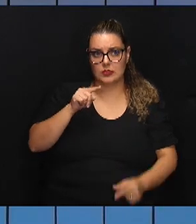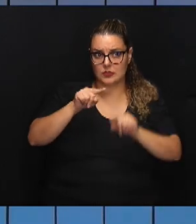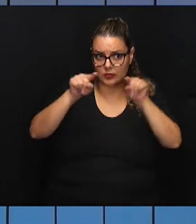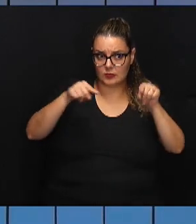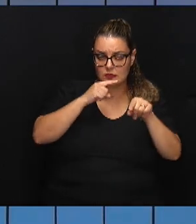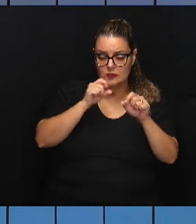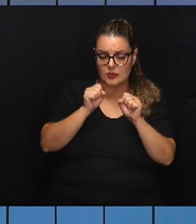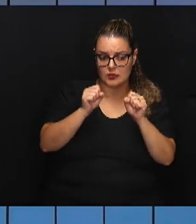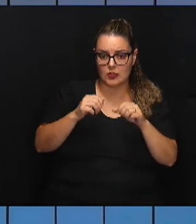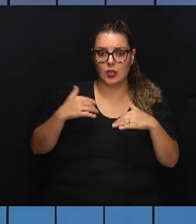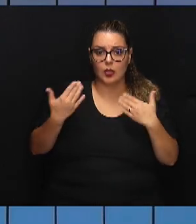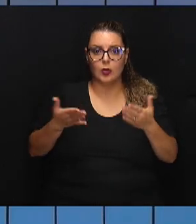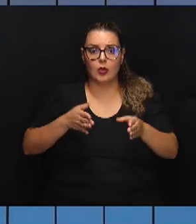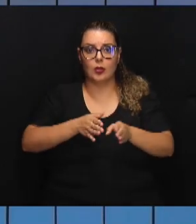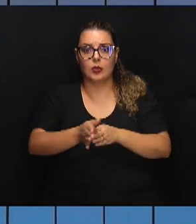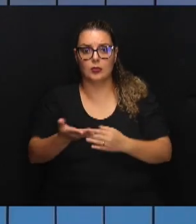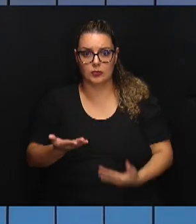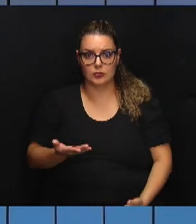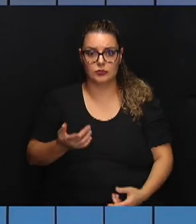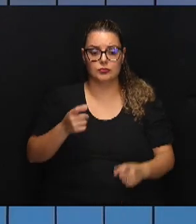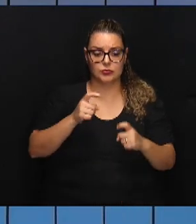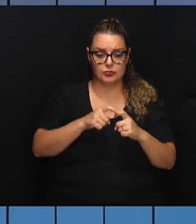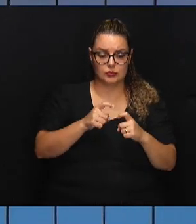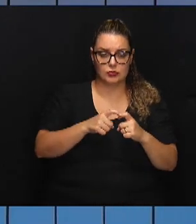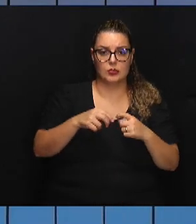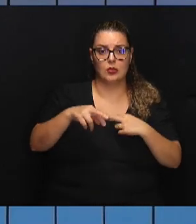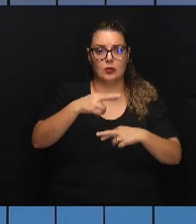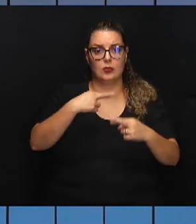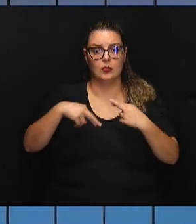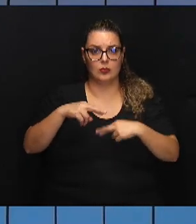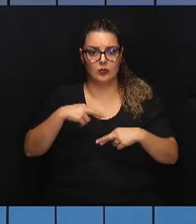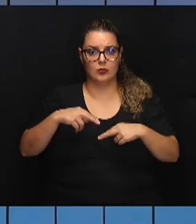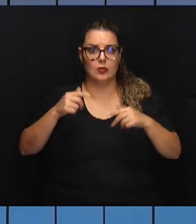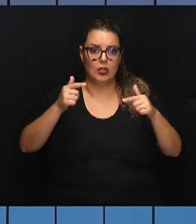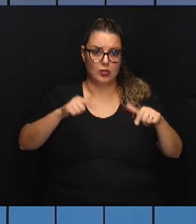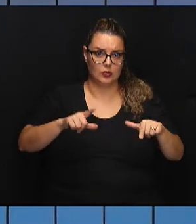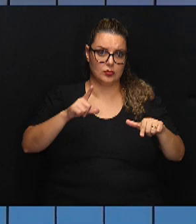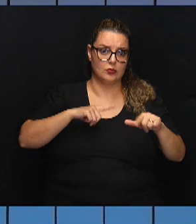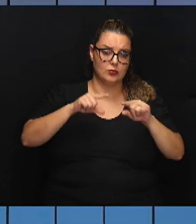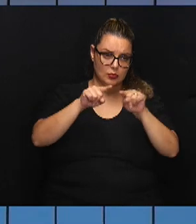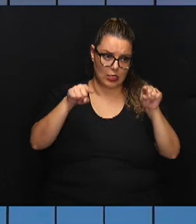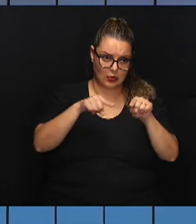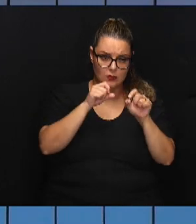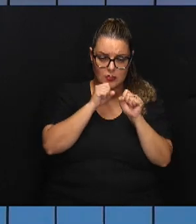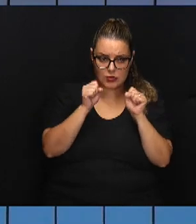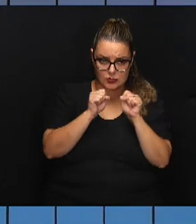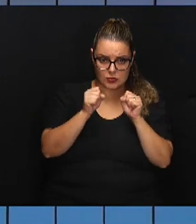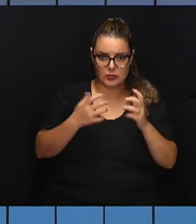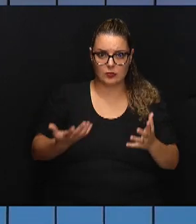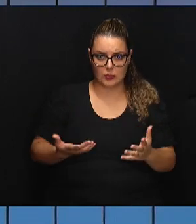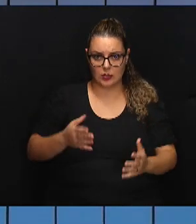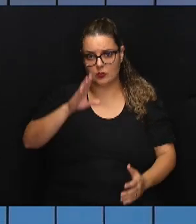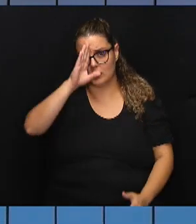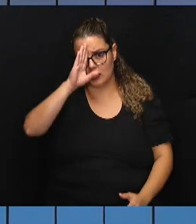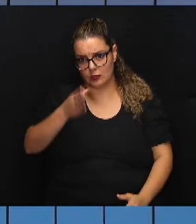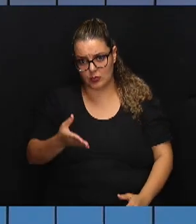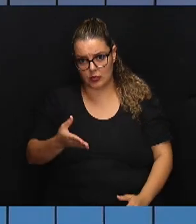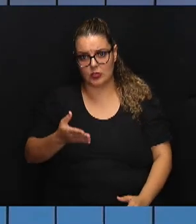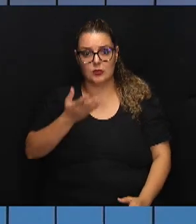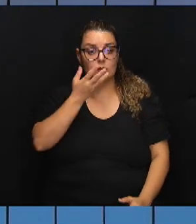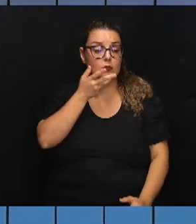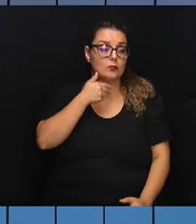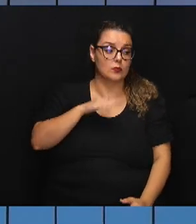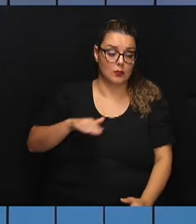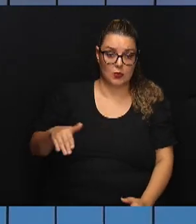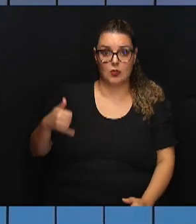ar-condicionado, qual que é a recomendação dos médicos com relação aos ambientes que têm o ar-condicionado, principalmente aí para as